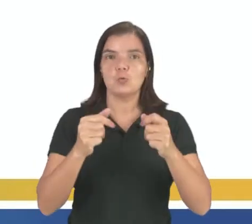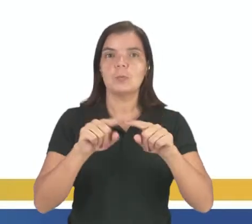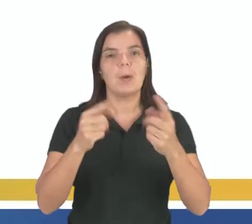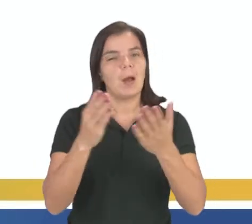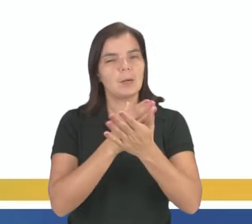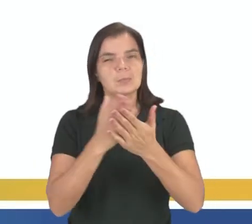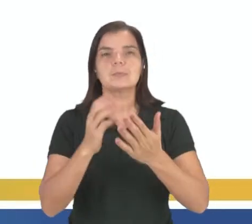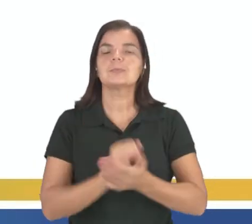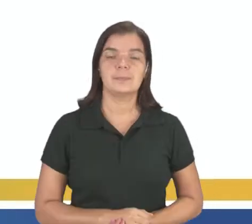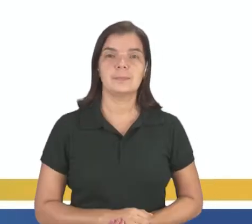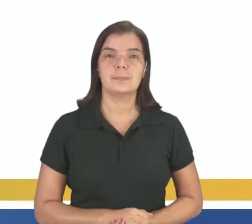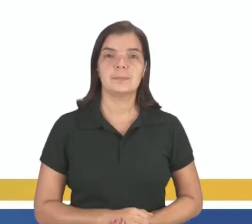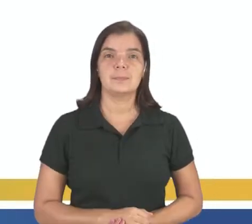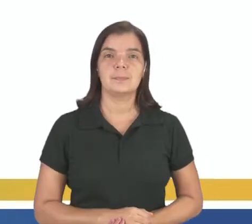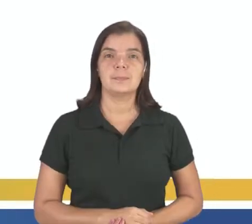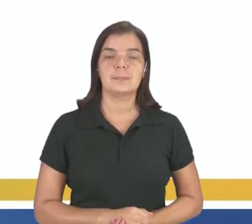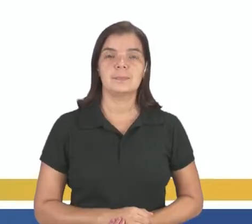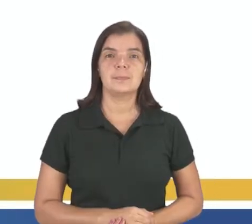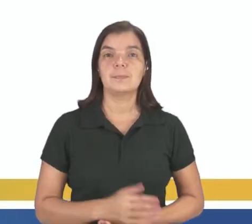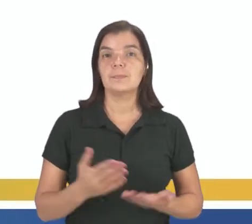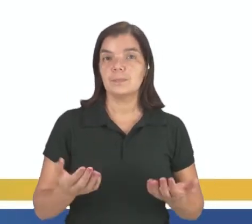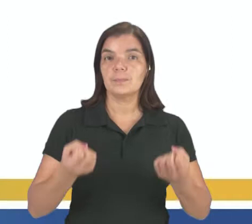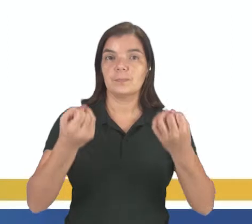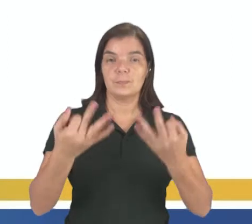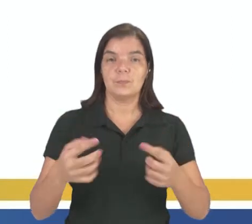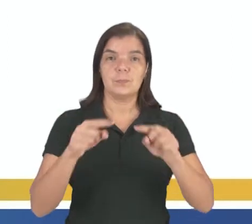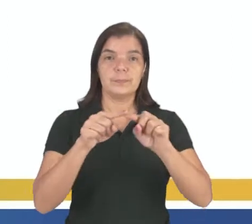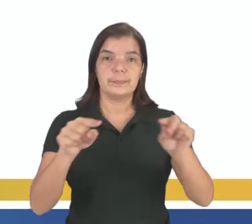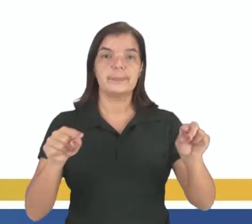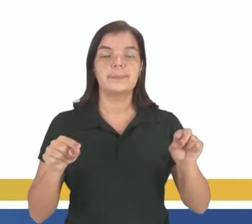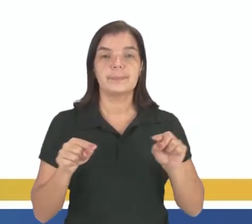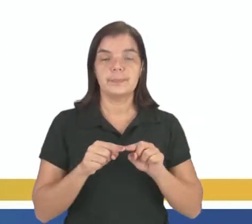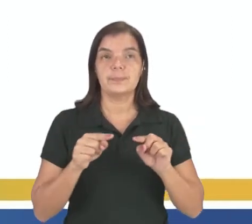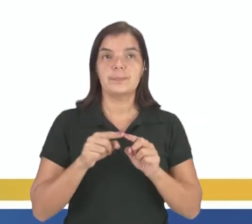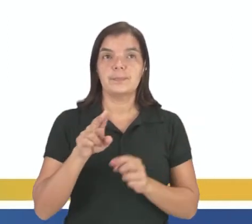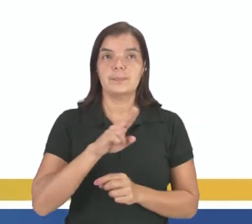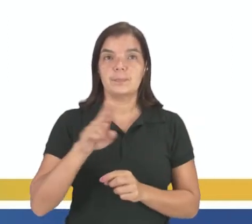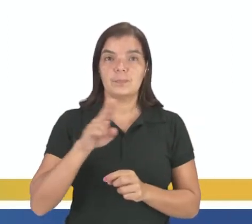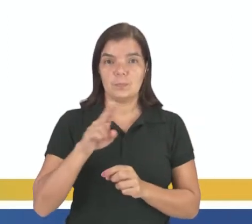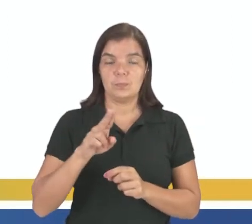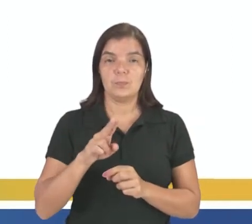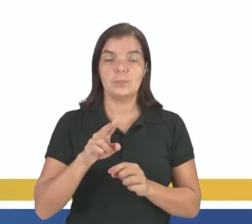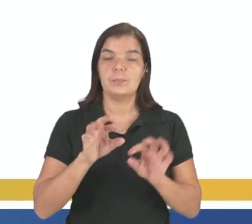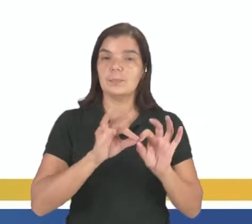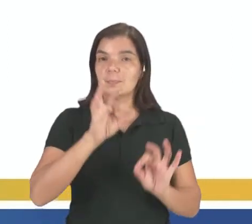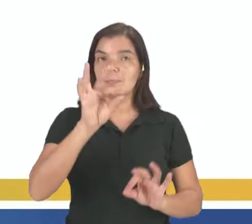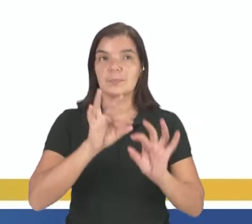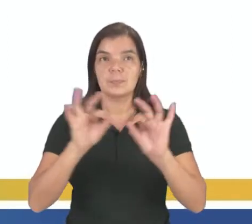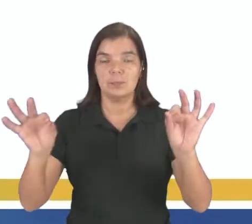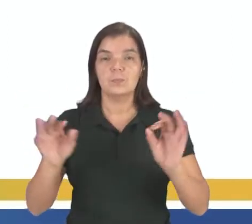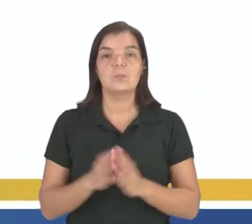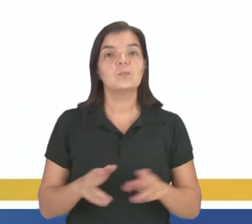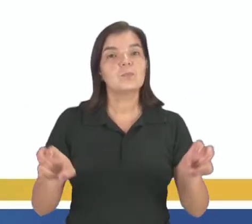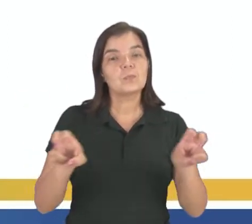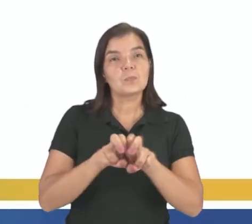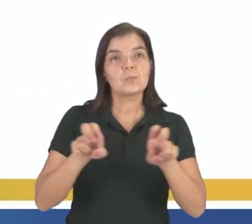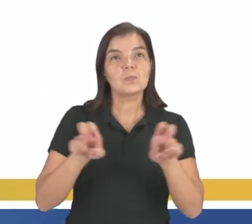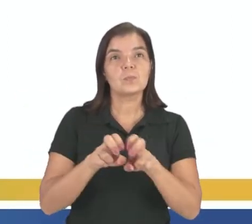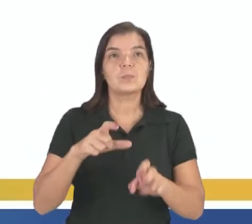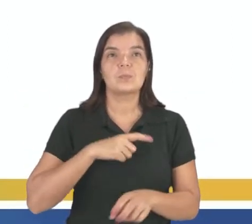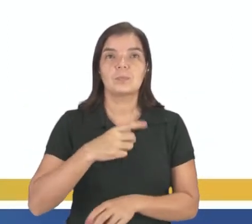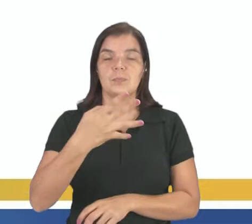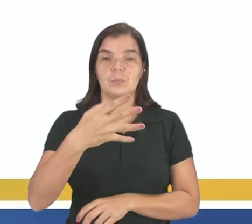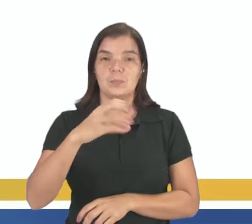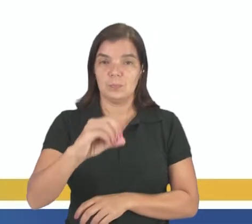oi oi e vamos falar da quadra EA nomenclatura das linhas da quadra de futsal ela tem